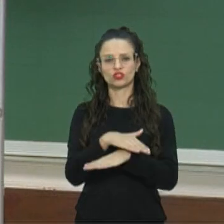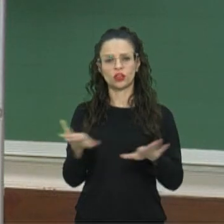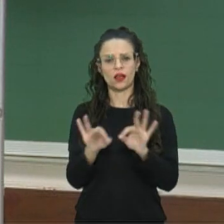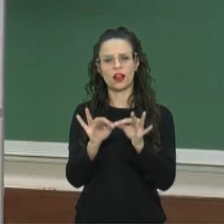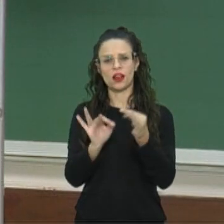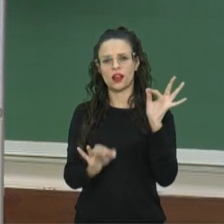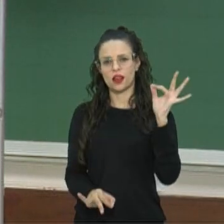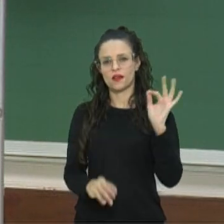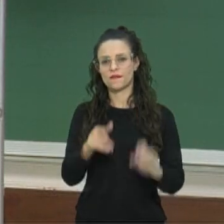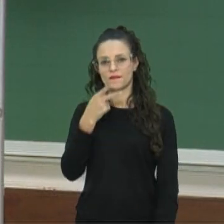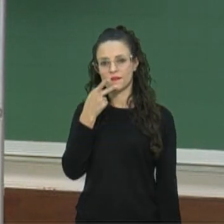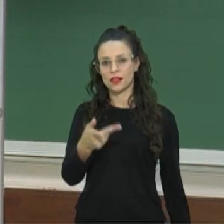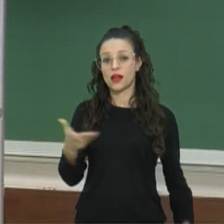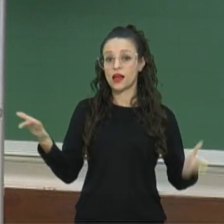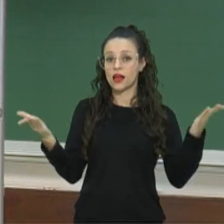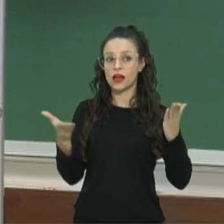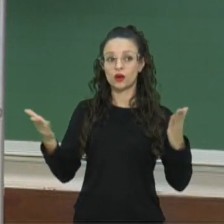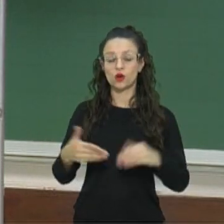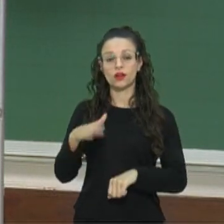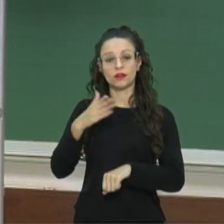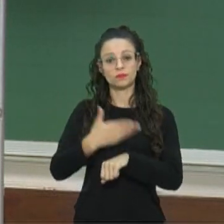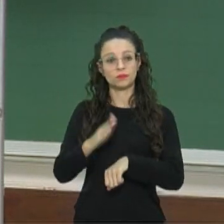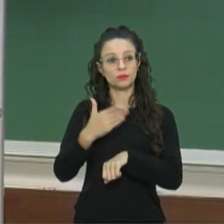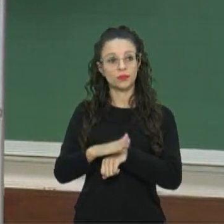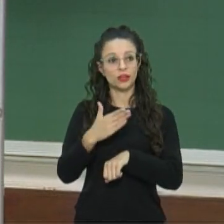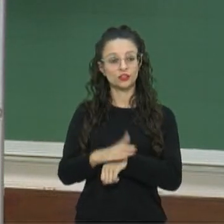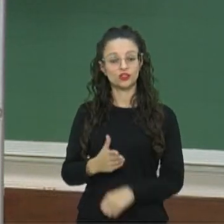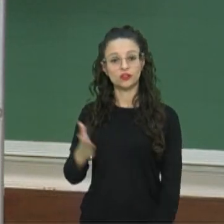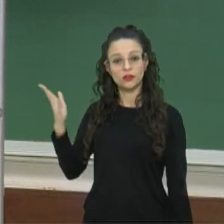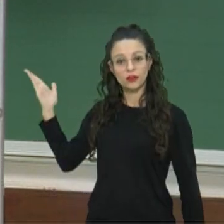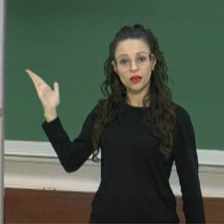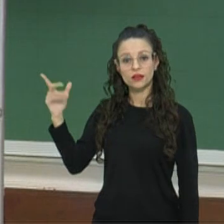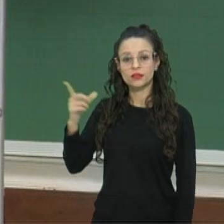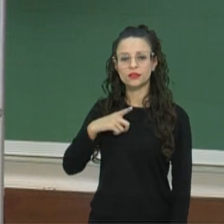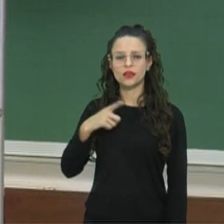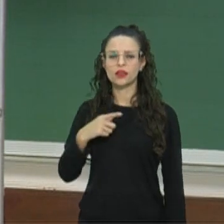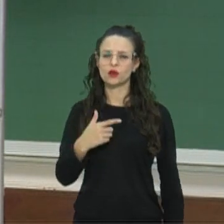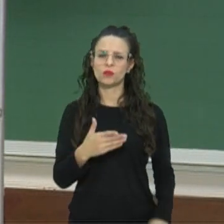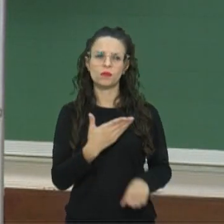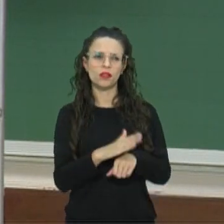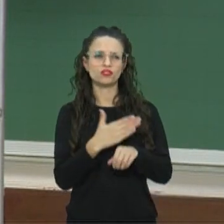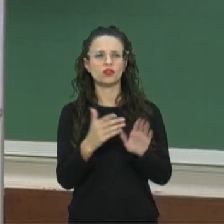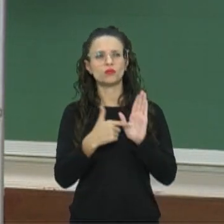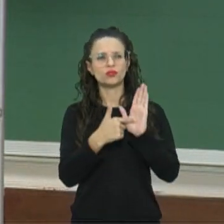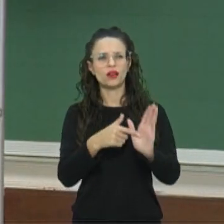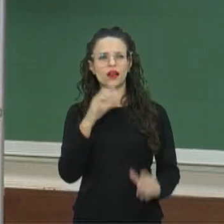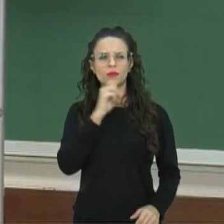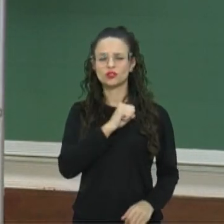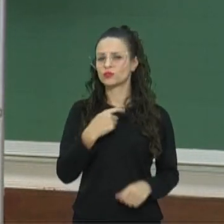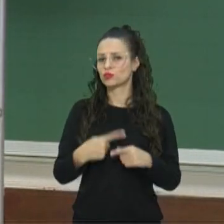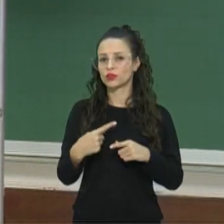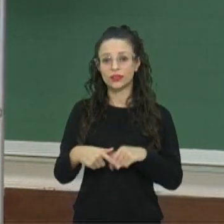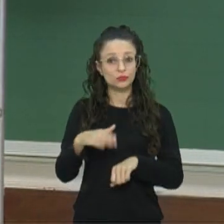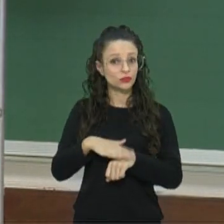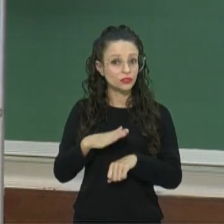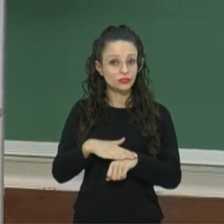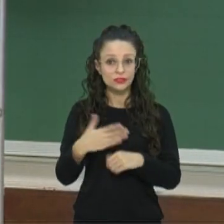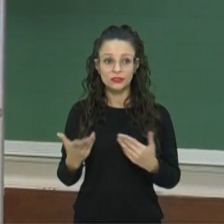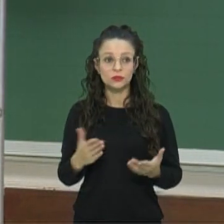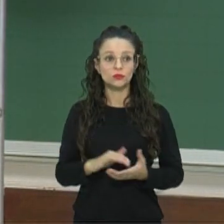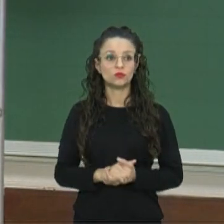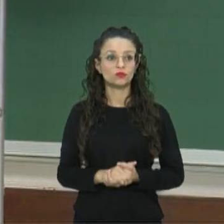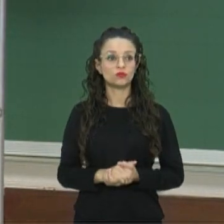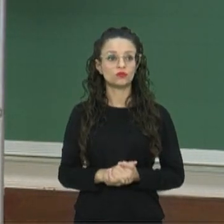pouquinho, porque agora chegou a hora de praticar. Tem aqui algumas aplicações, né? Mas vou passar rapidinho por causa do nosso tempo,